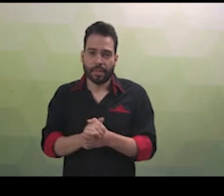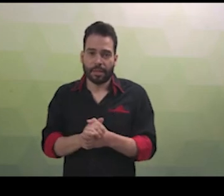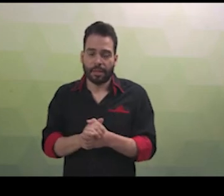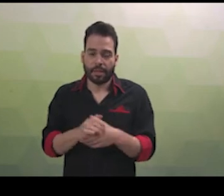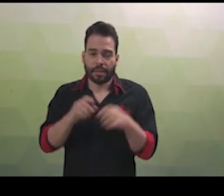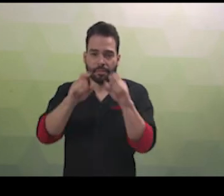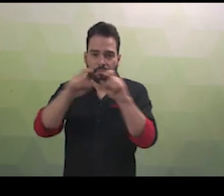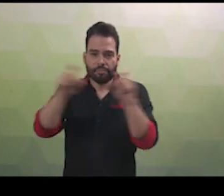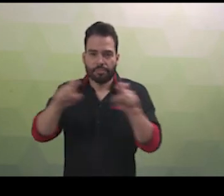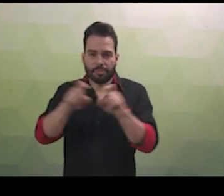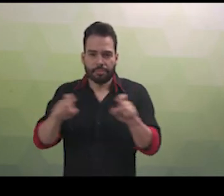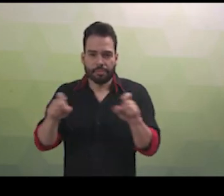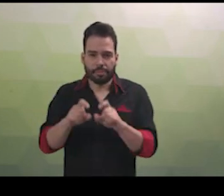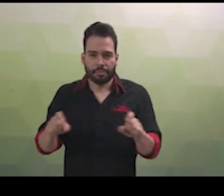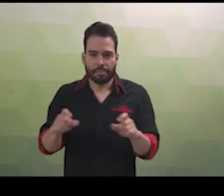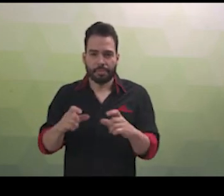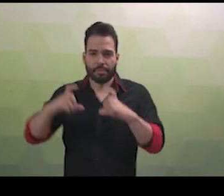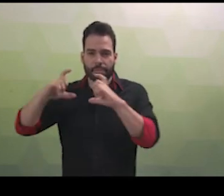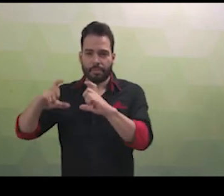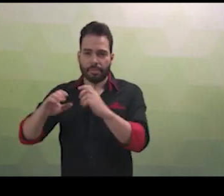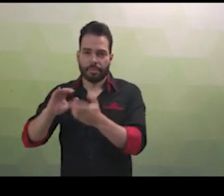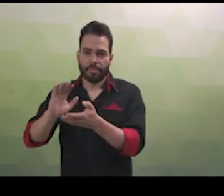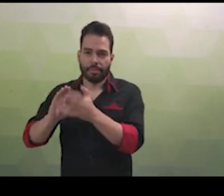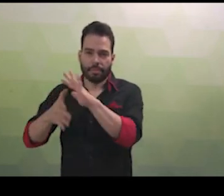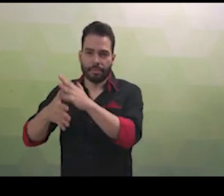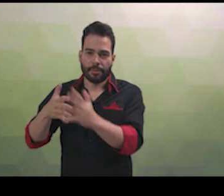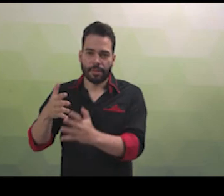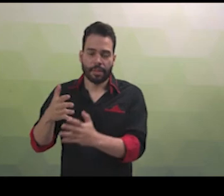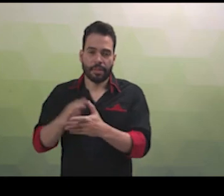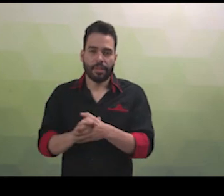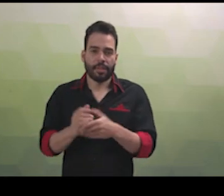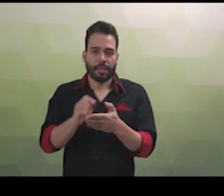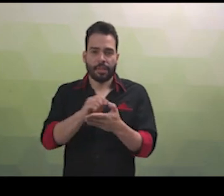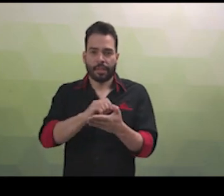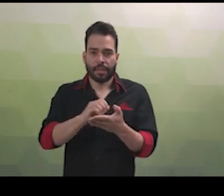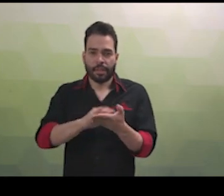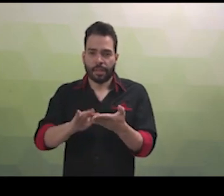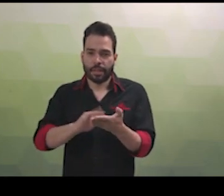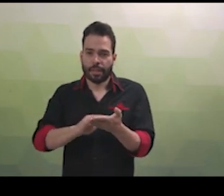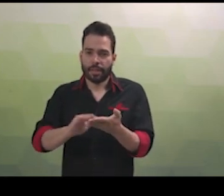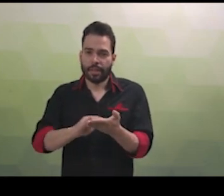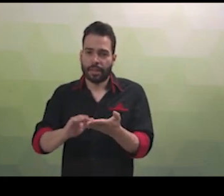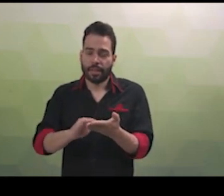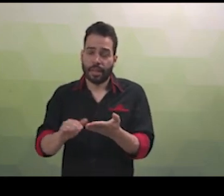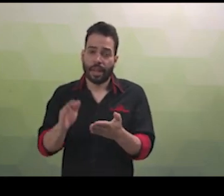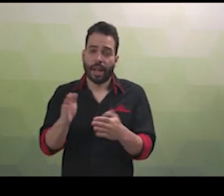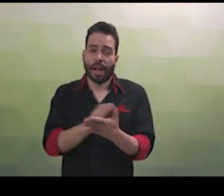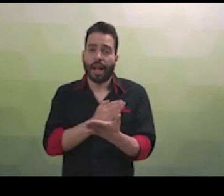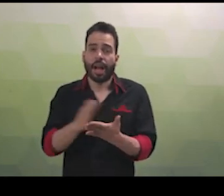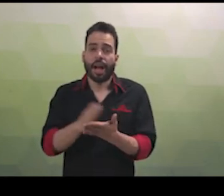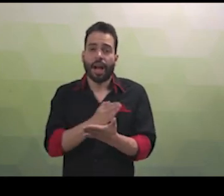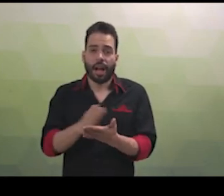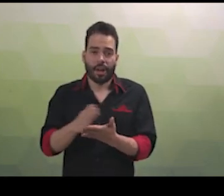proposto. Audiodescrição, legendas, janela de libras, impressões em braille e dublagem